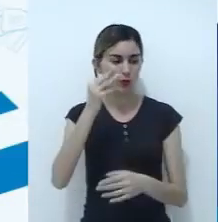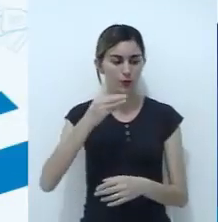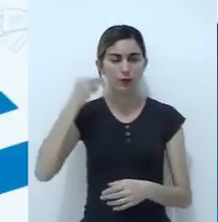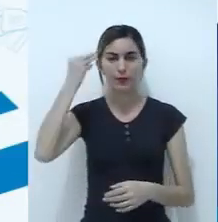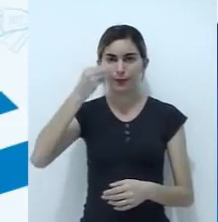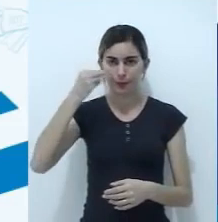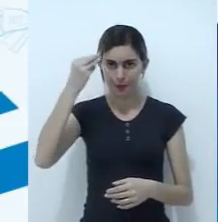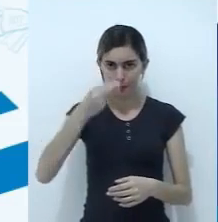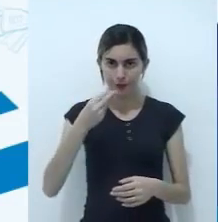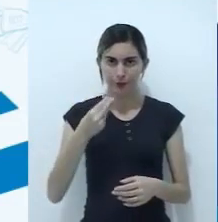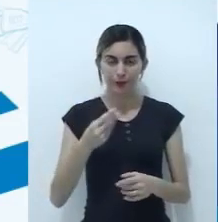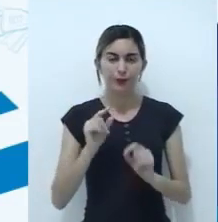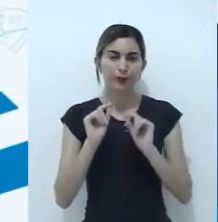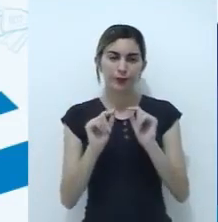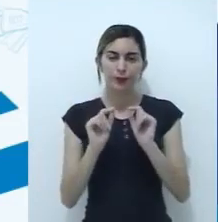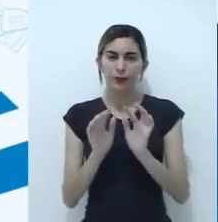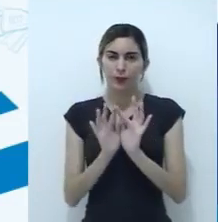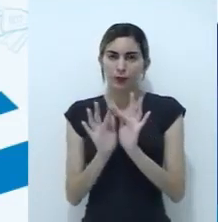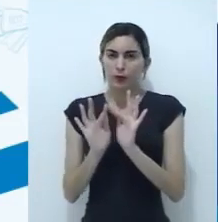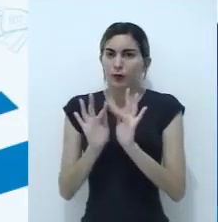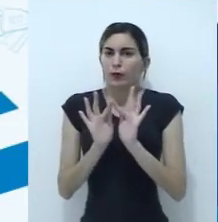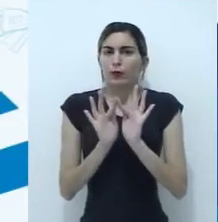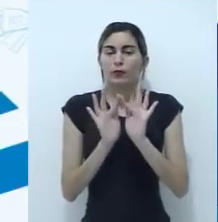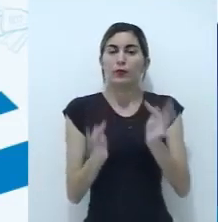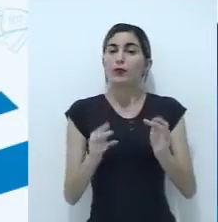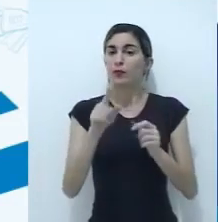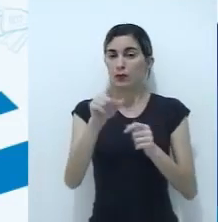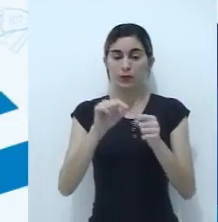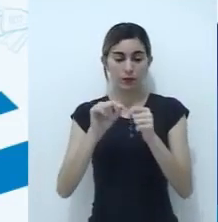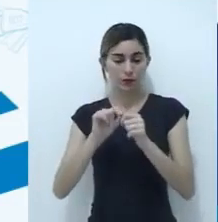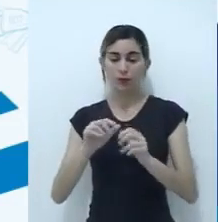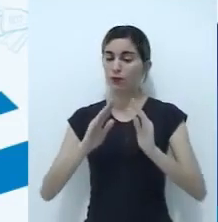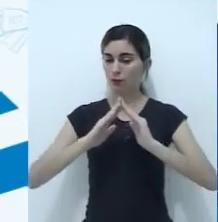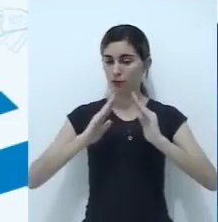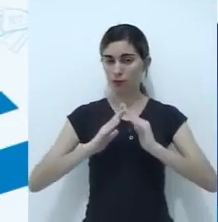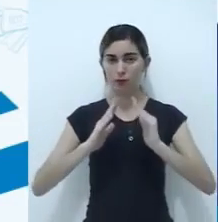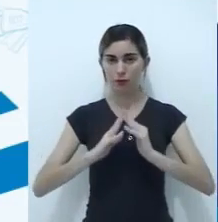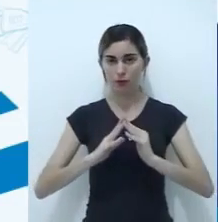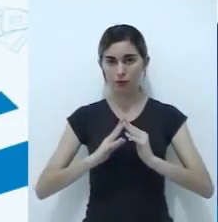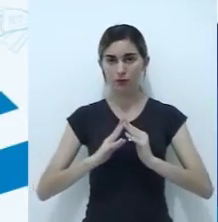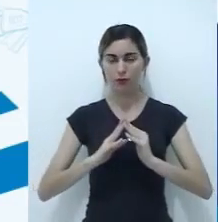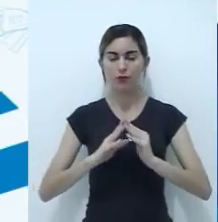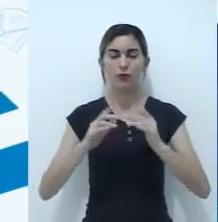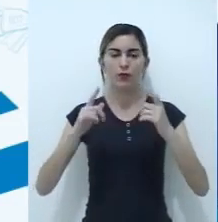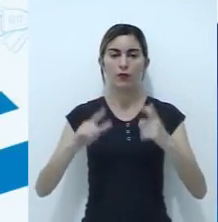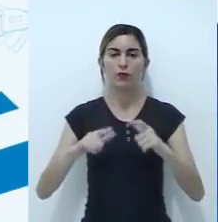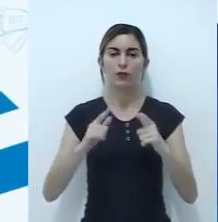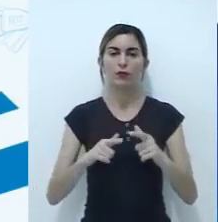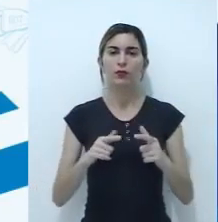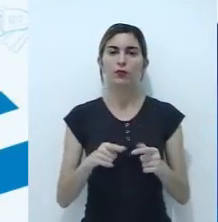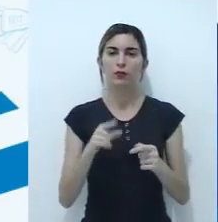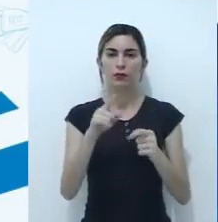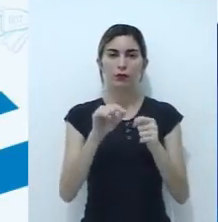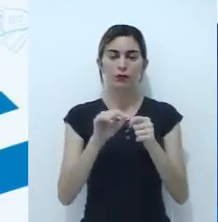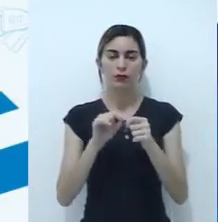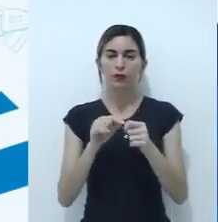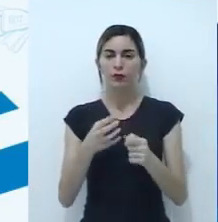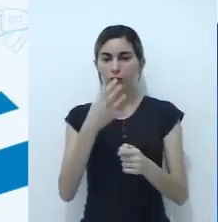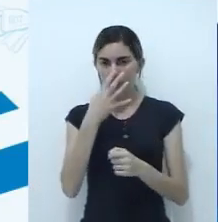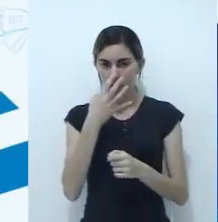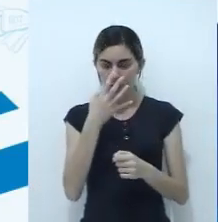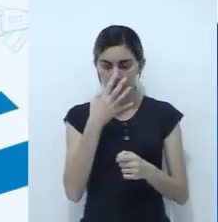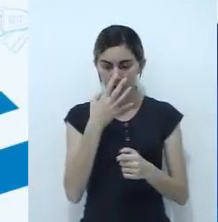um experimento que é bem simples, que você pode fazer em casa, onde você